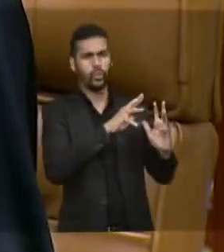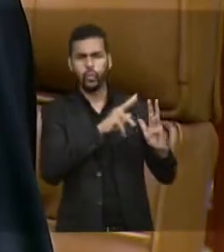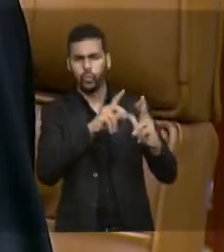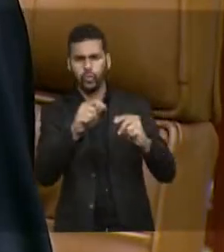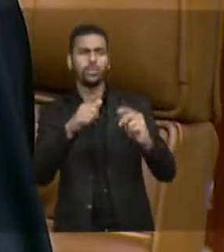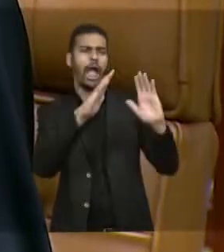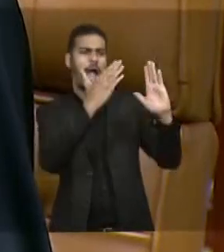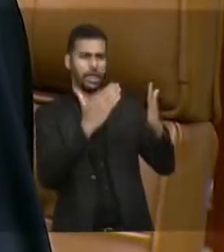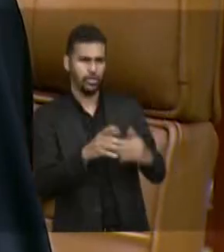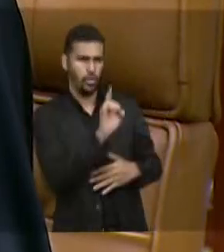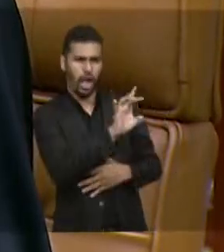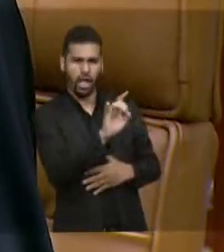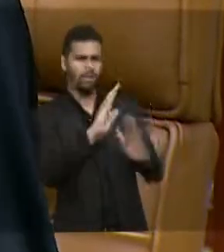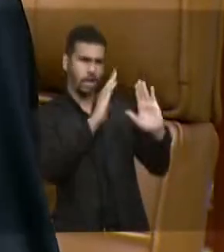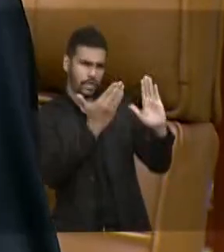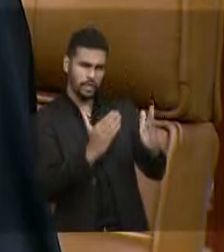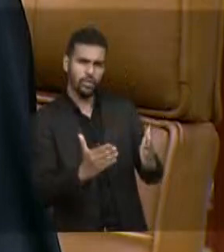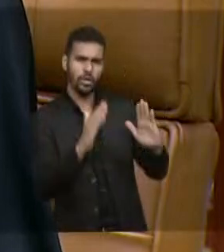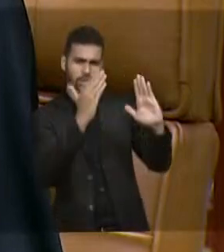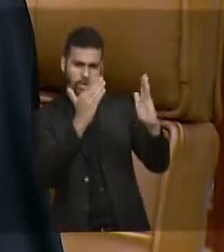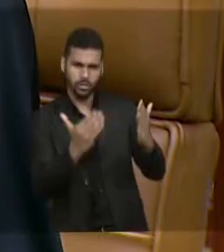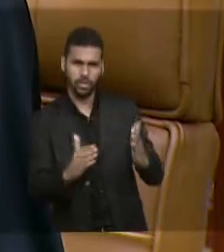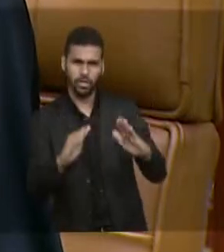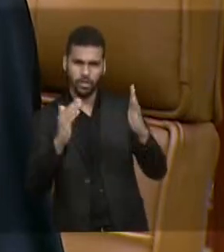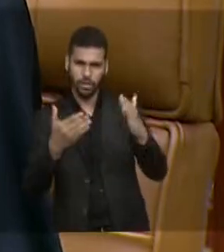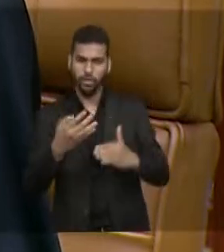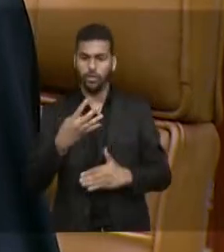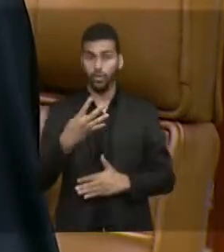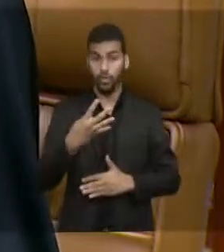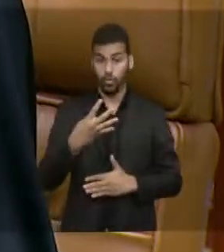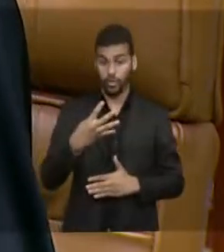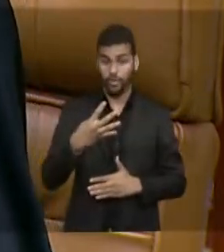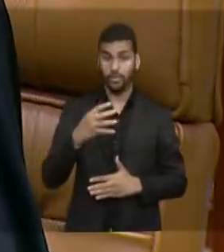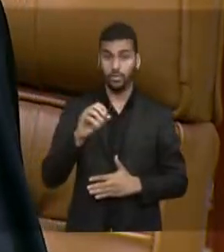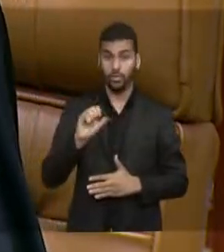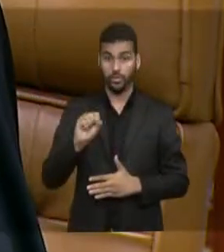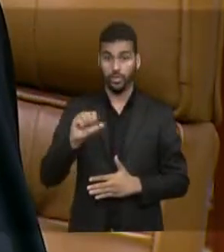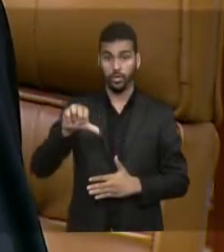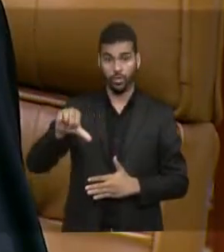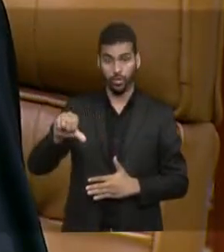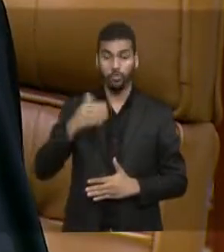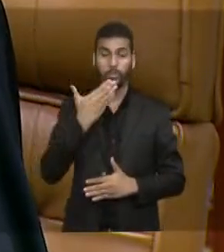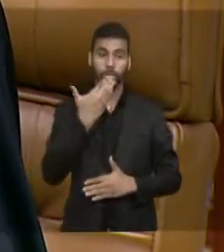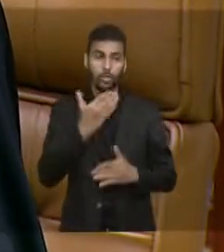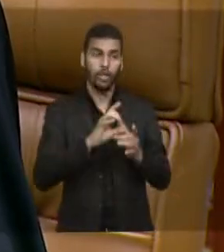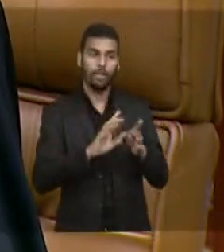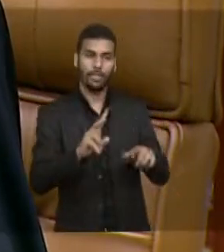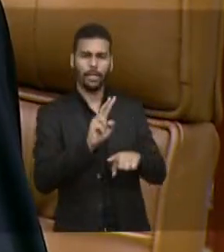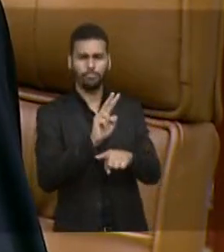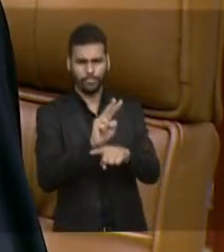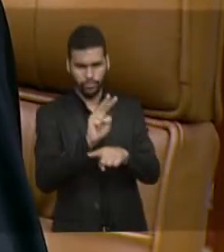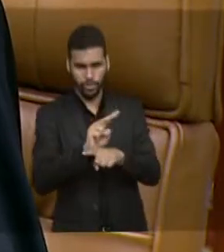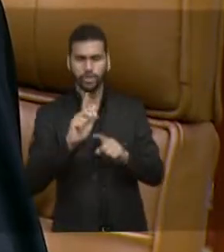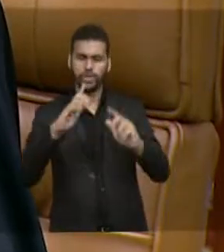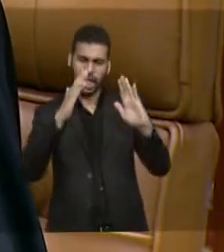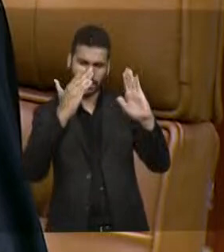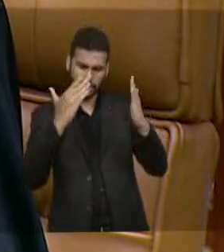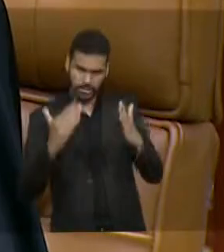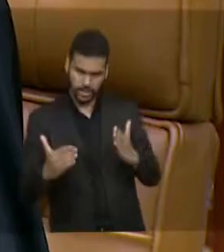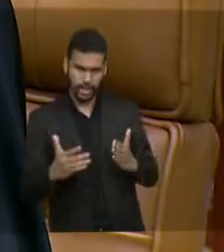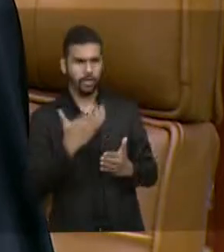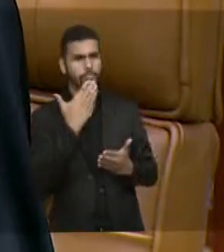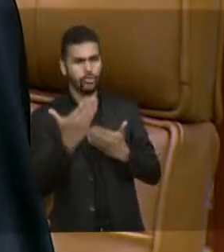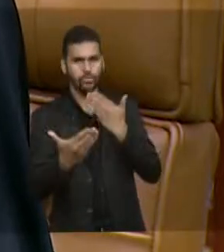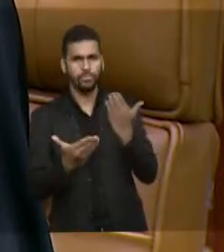foram analisados já é os 489 pedidos de liberdade provisória foi analisados